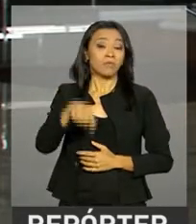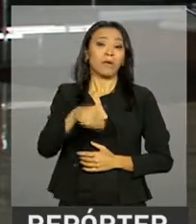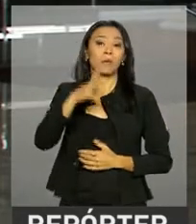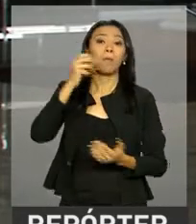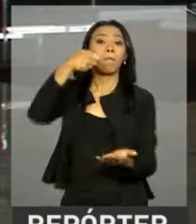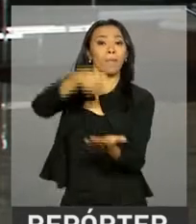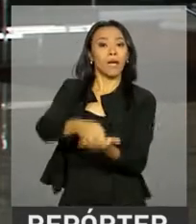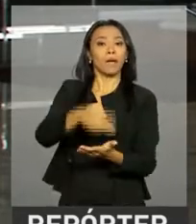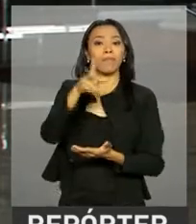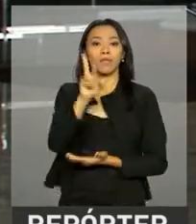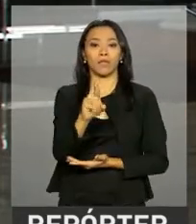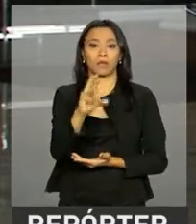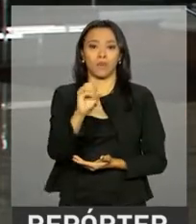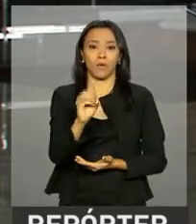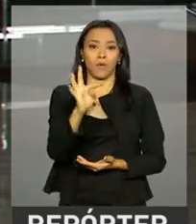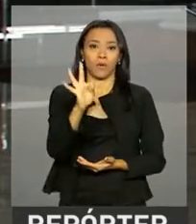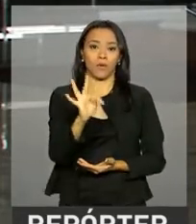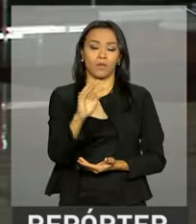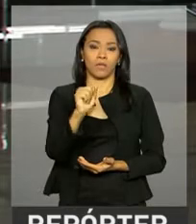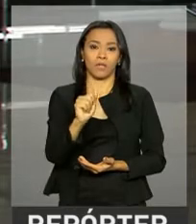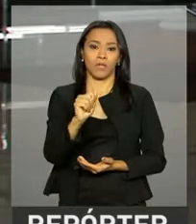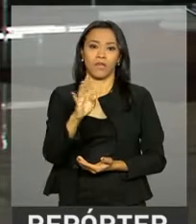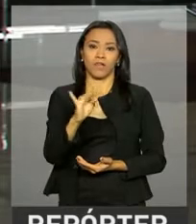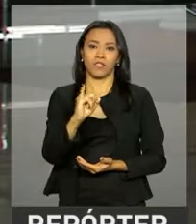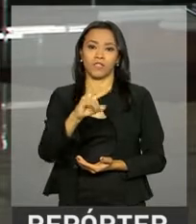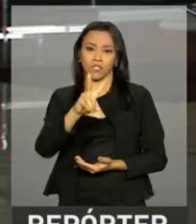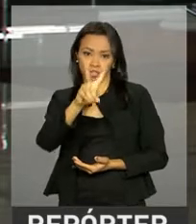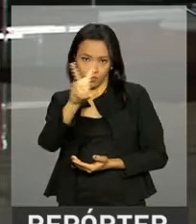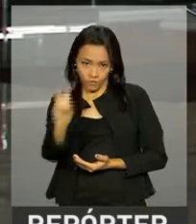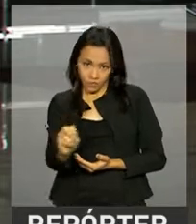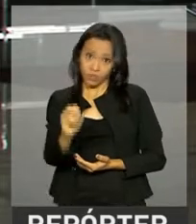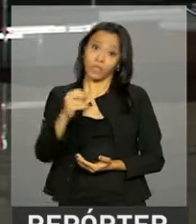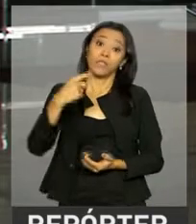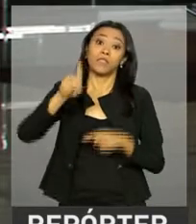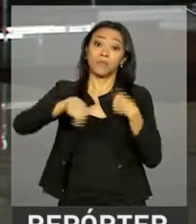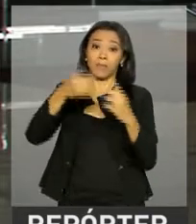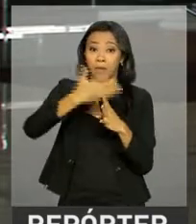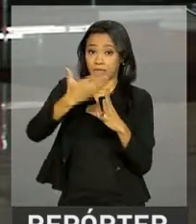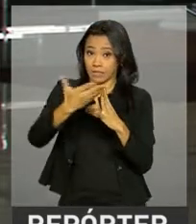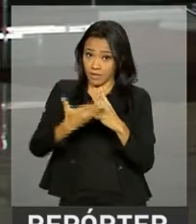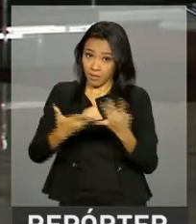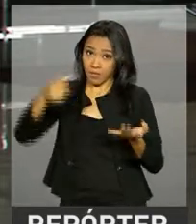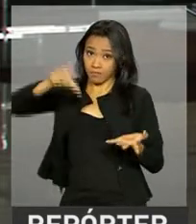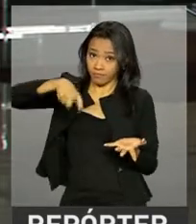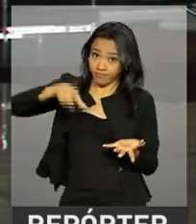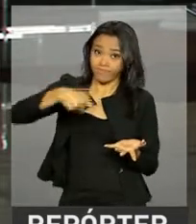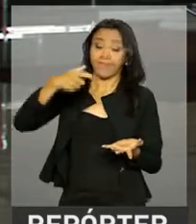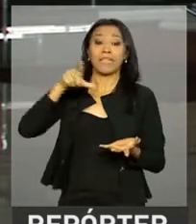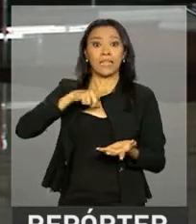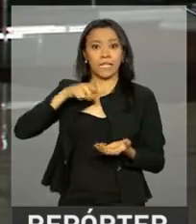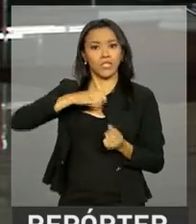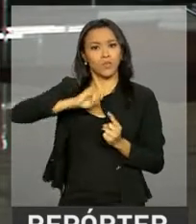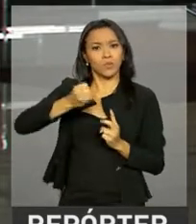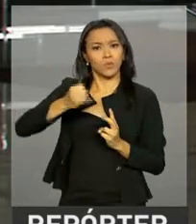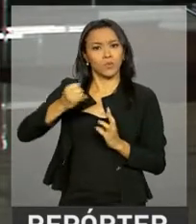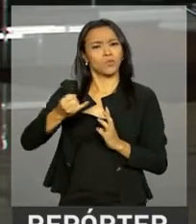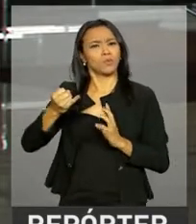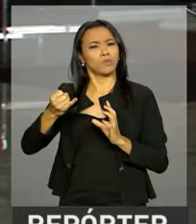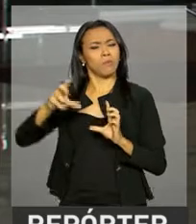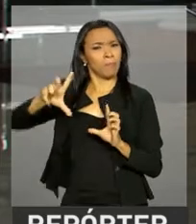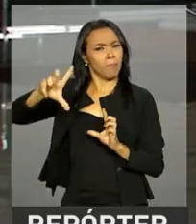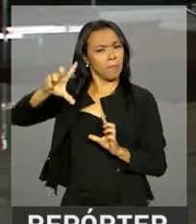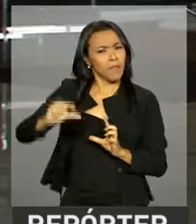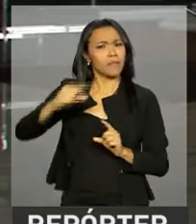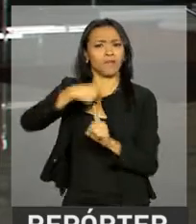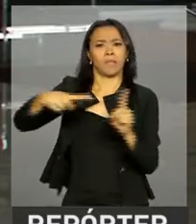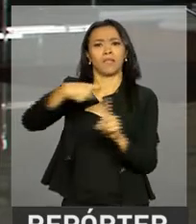transformando a operação automaticamente em crédito parcelado esse parcelamento terá juros inferiores menos